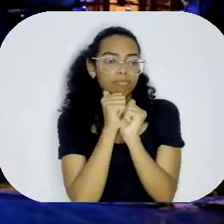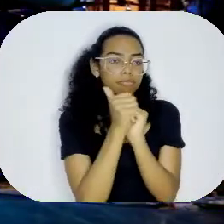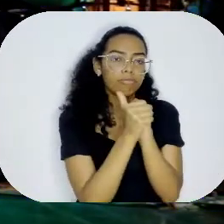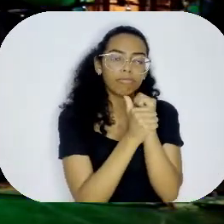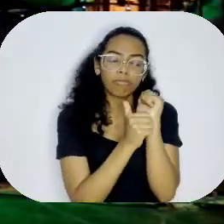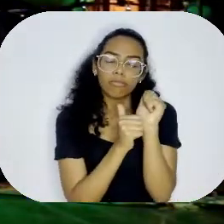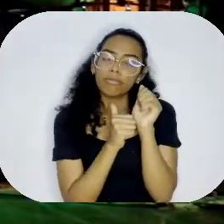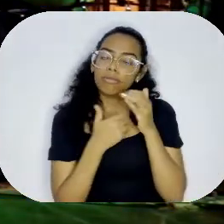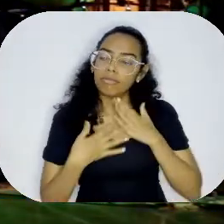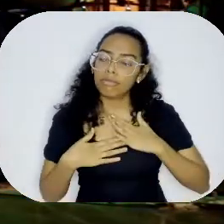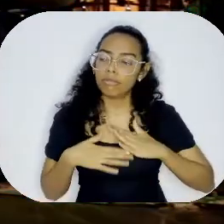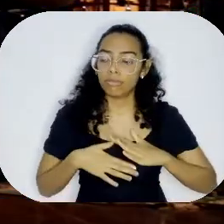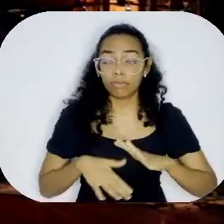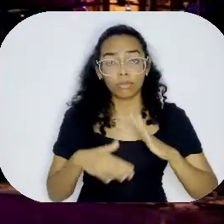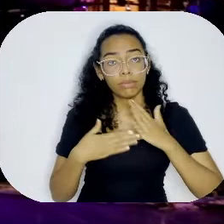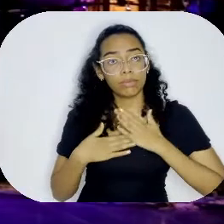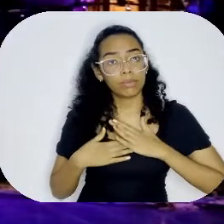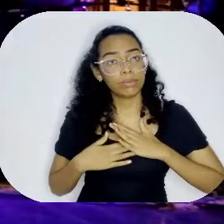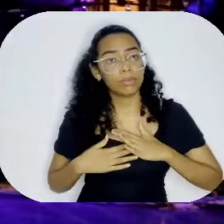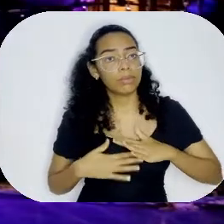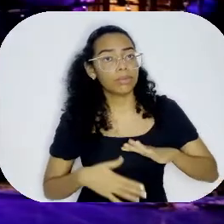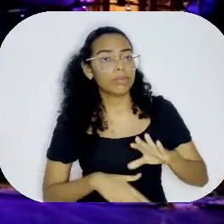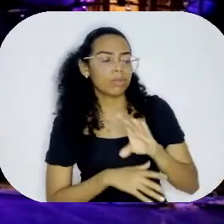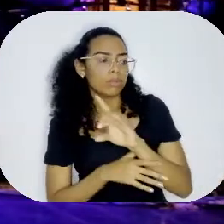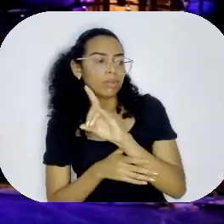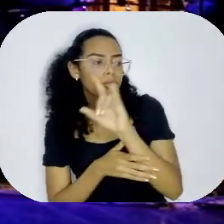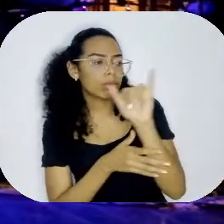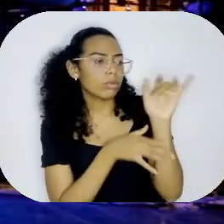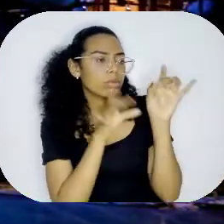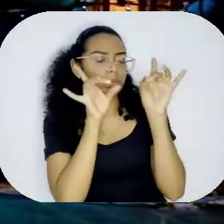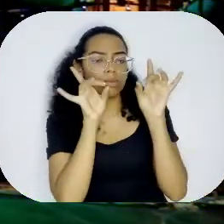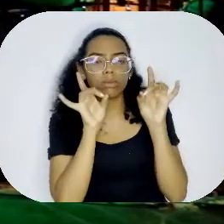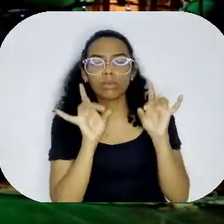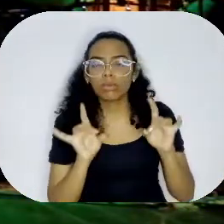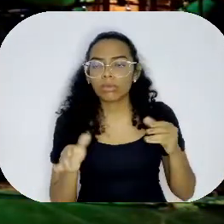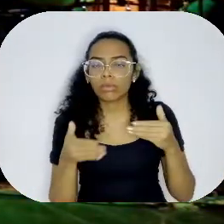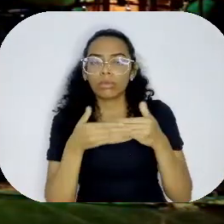teu beijo de brisa mansa, um